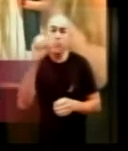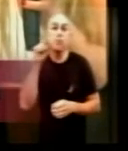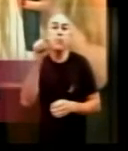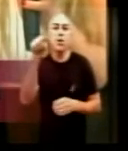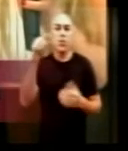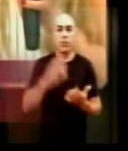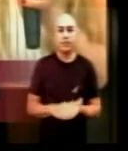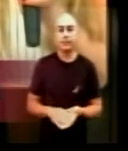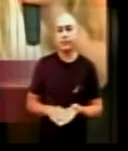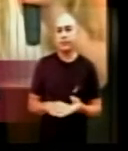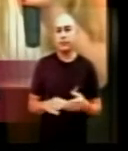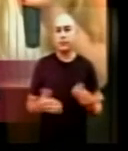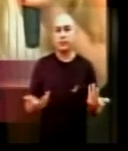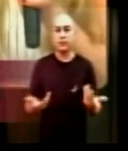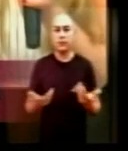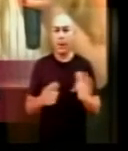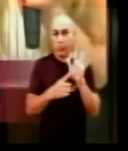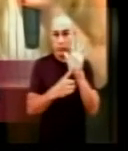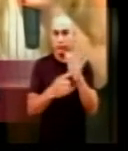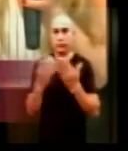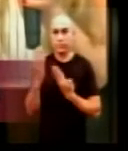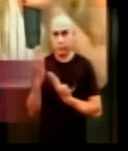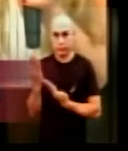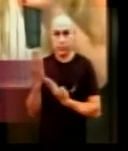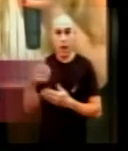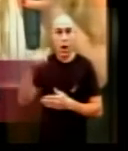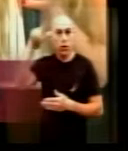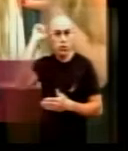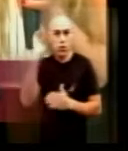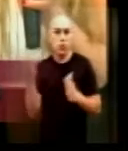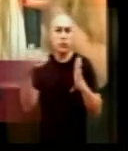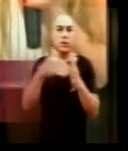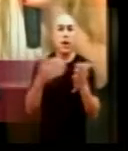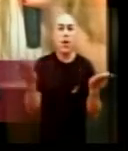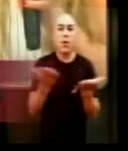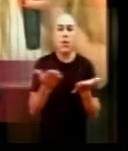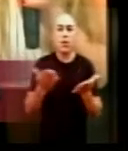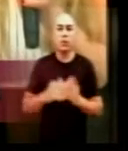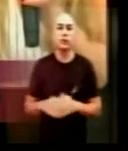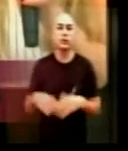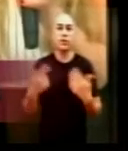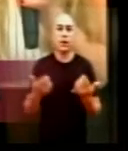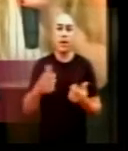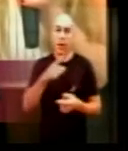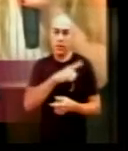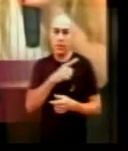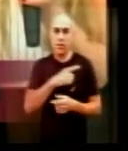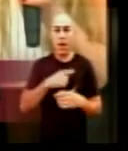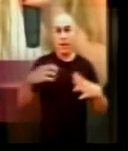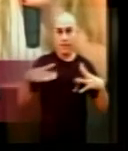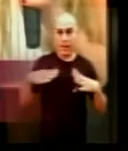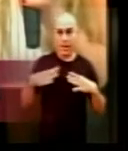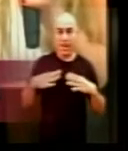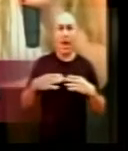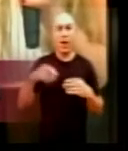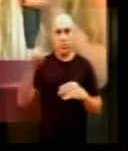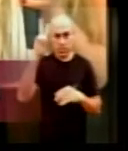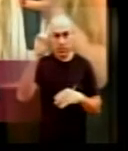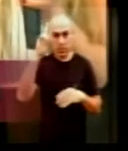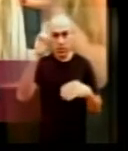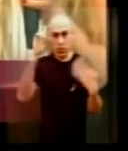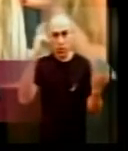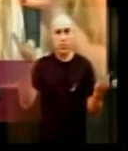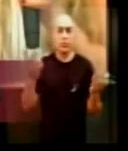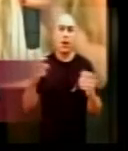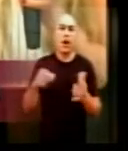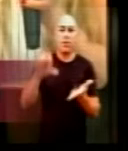habitantes. Então, da atualização de ontem para hoje, levando em conta aí que teve o feriado, e os laboratórios geralmente não